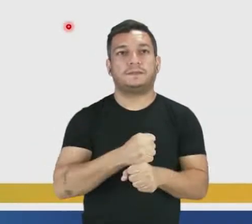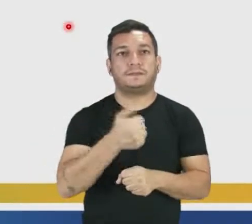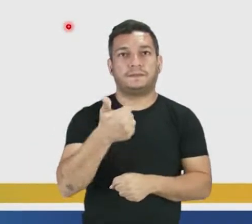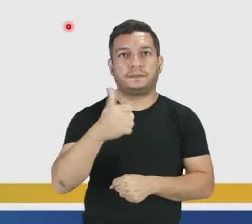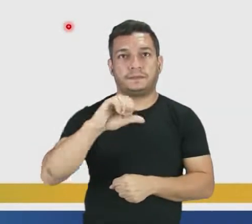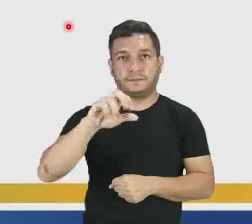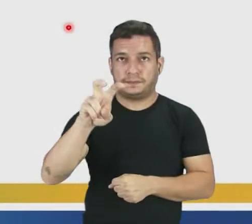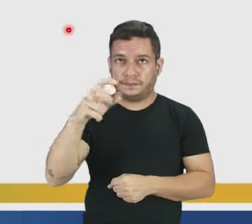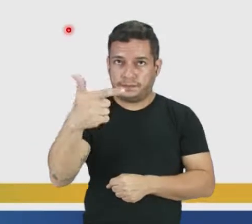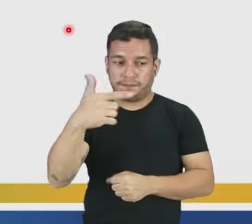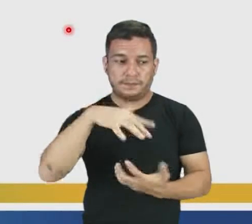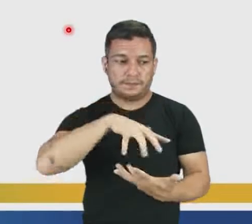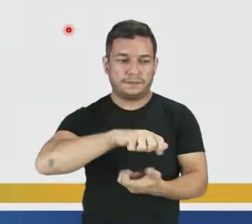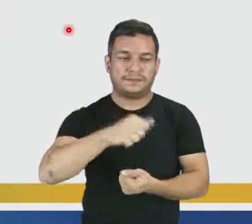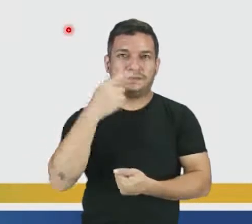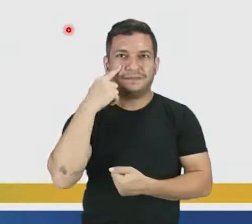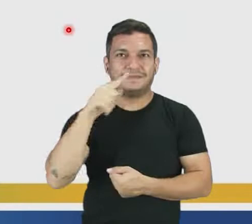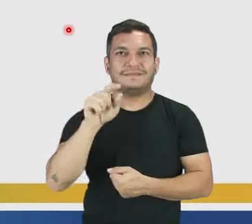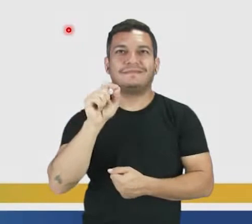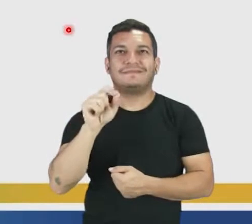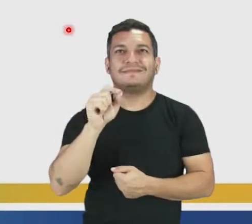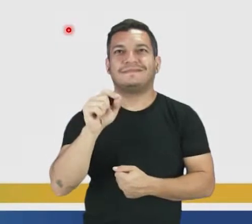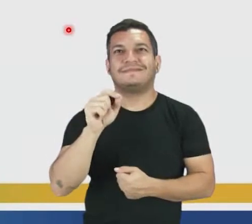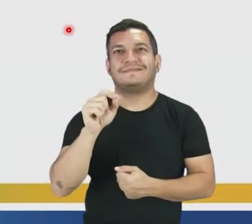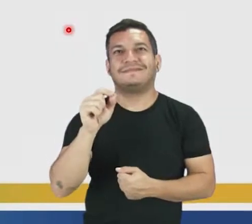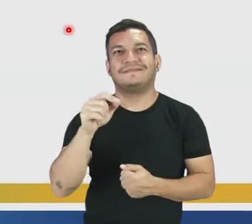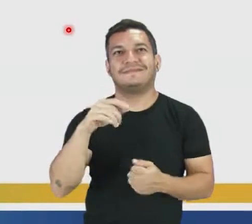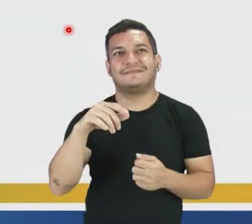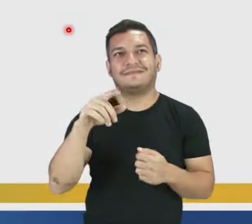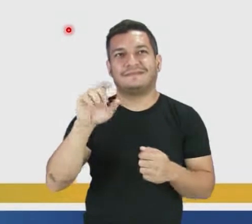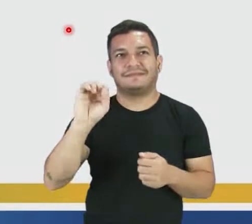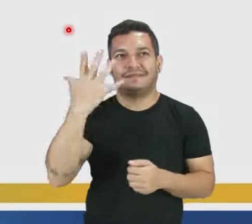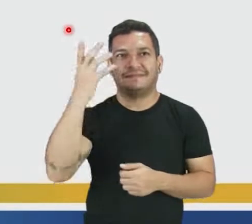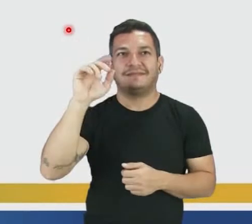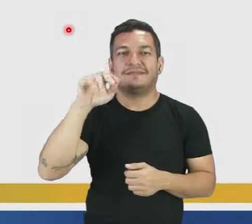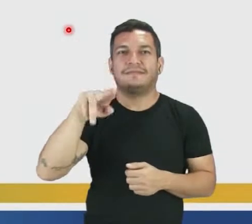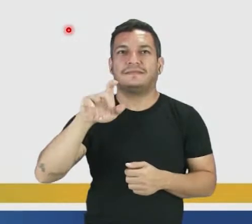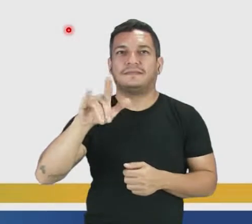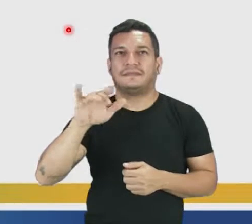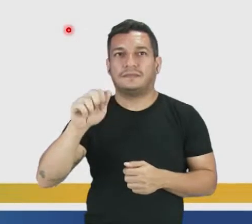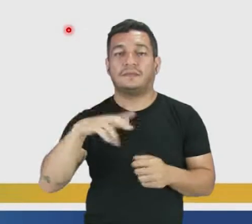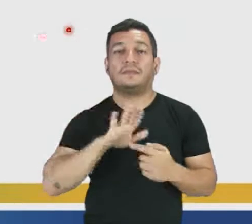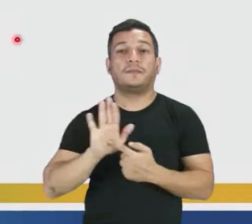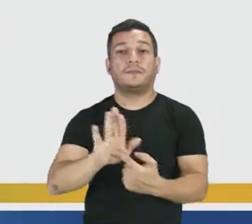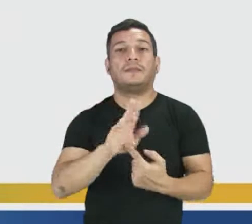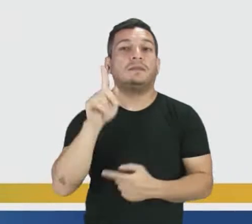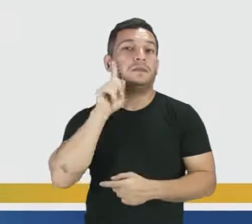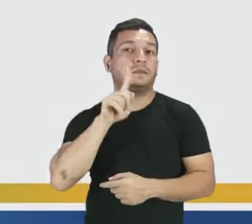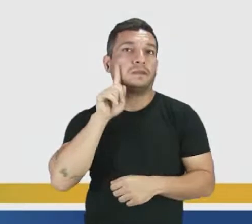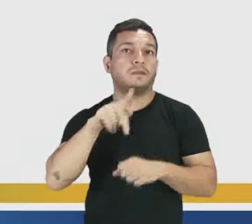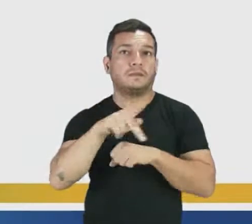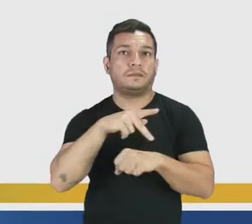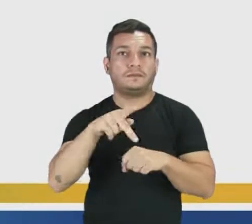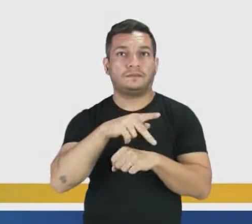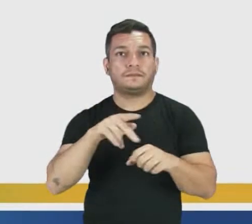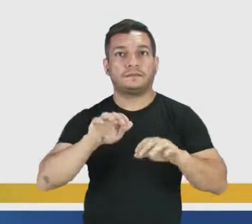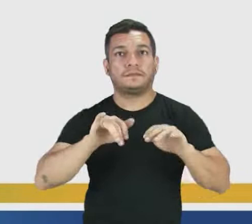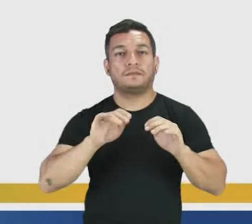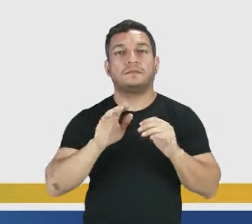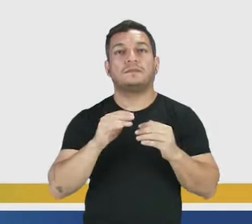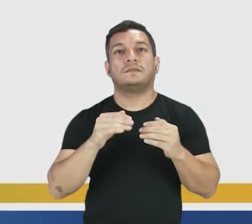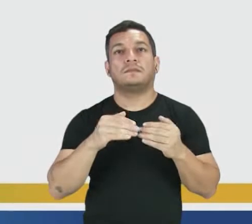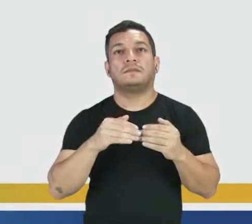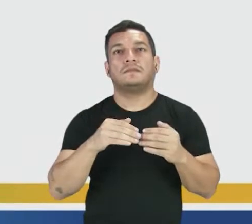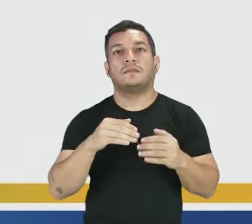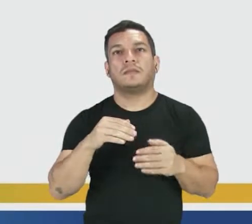o mundo pôde ver o poder dessa reação nuclear que foi mostrada pelos Estados Unidos, lançado em